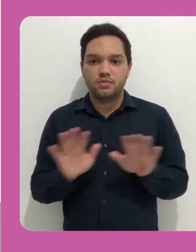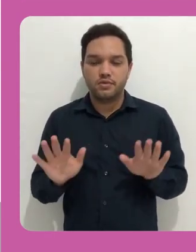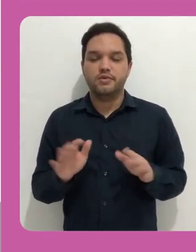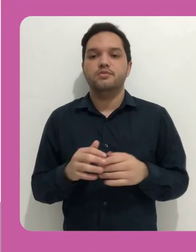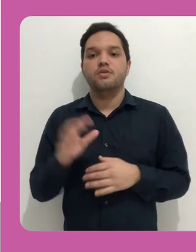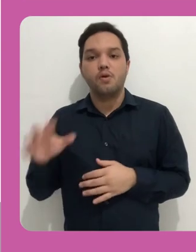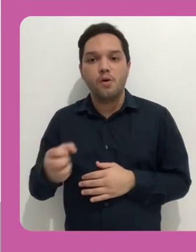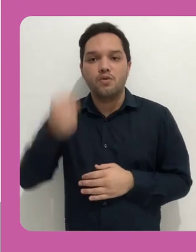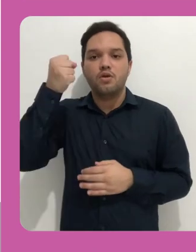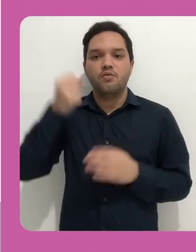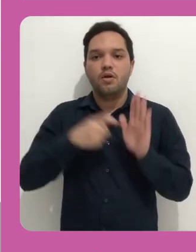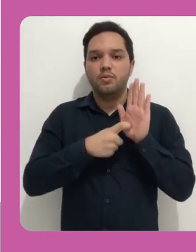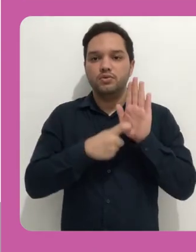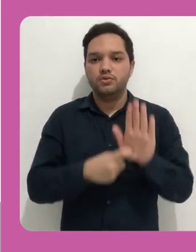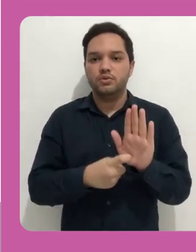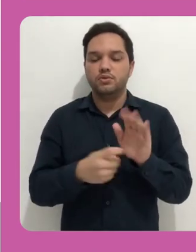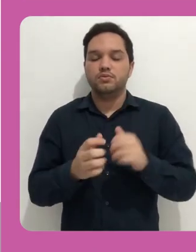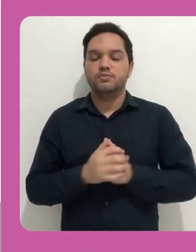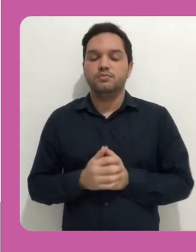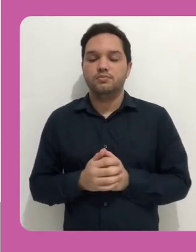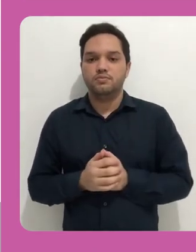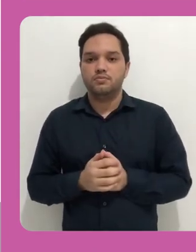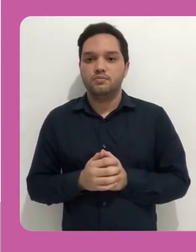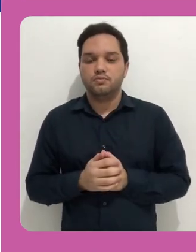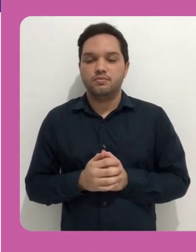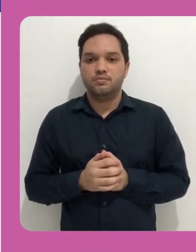Então é isso. Vamos salvar e mostrar.